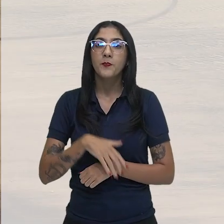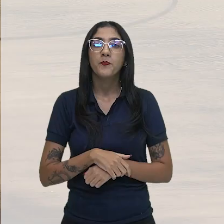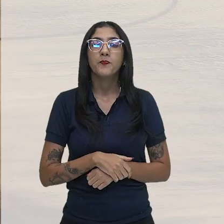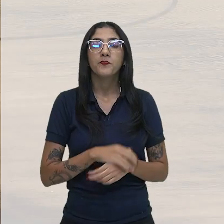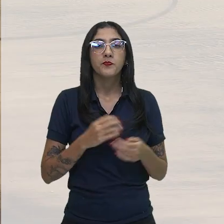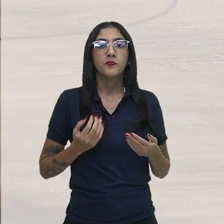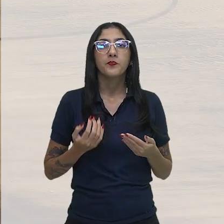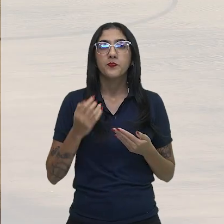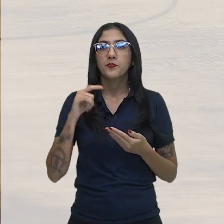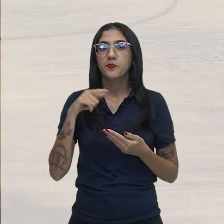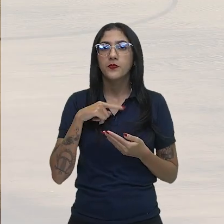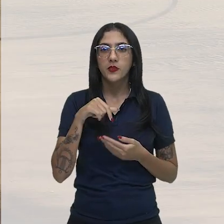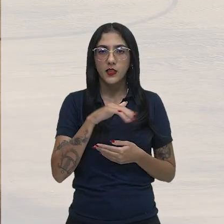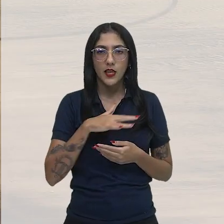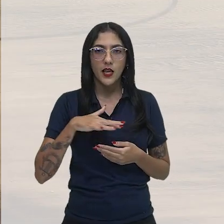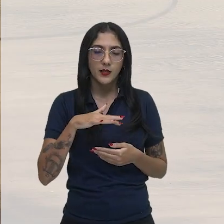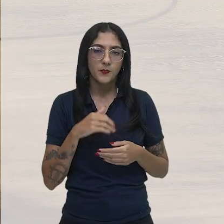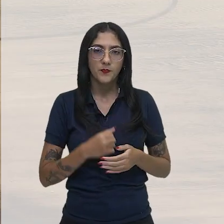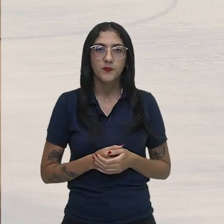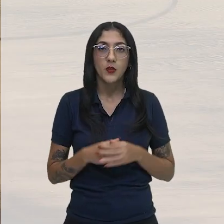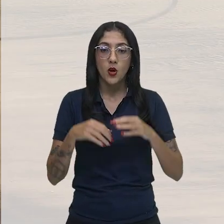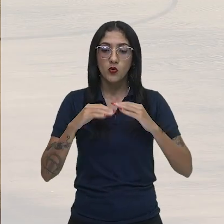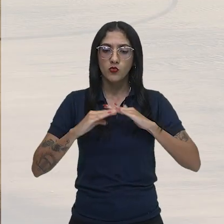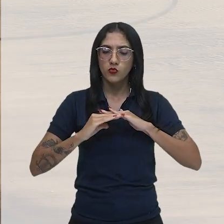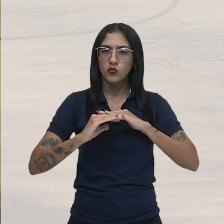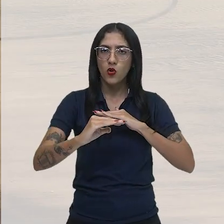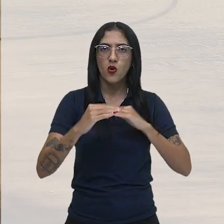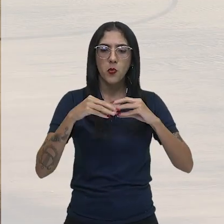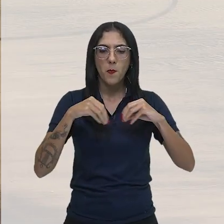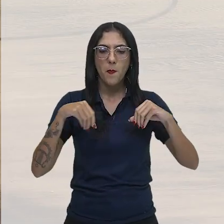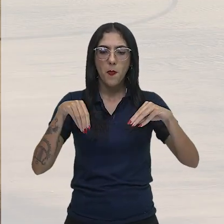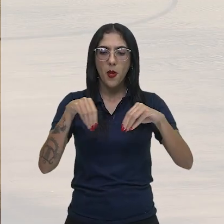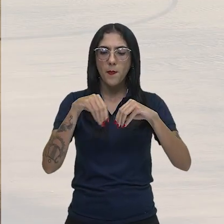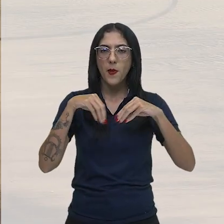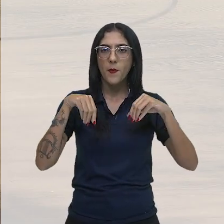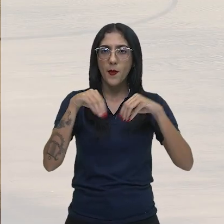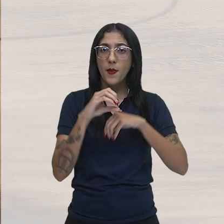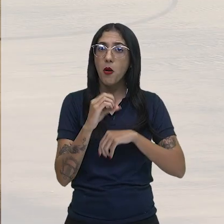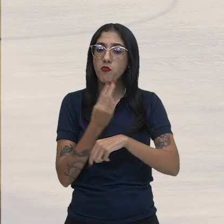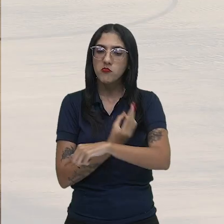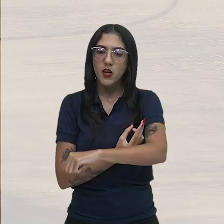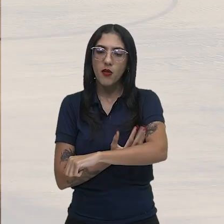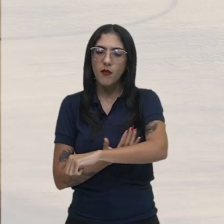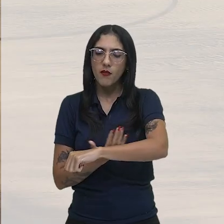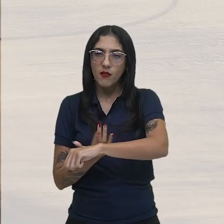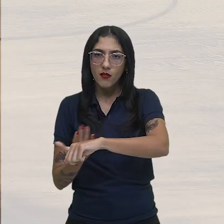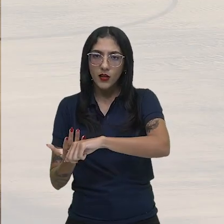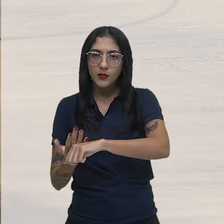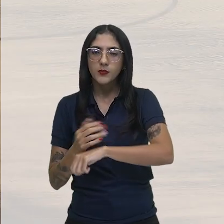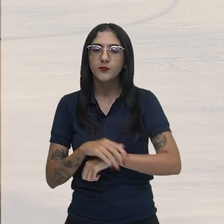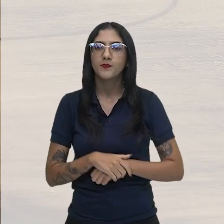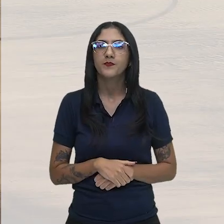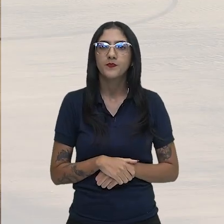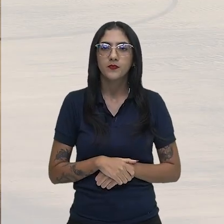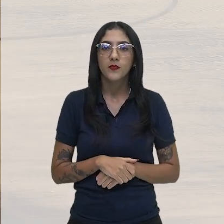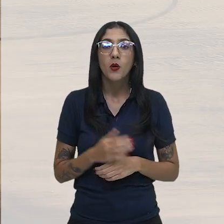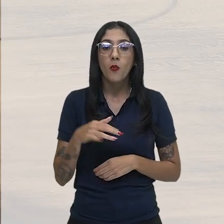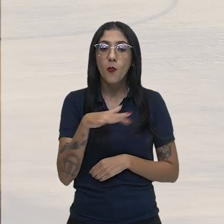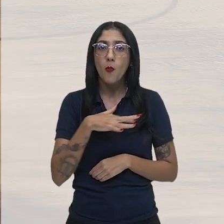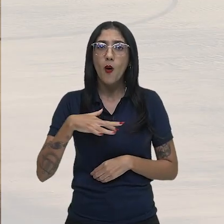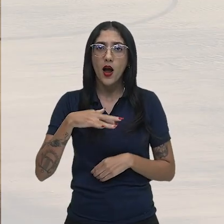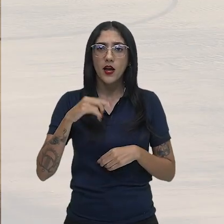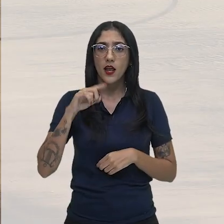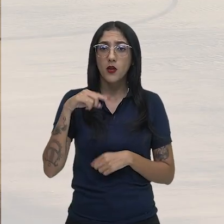deve acontecer com solo de areia, argila ou grama, tá? A área de combate é